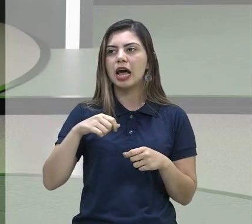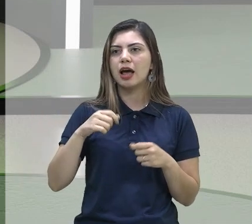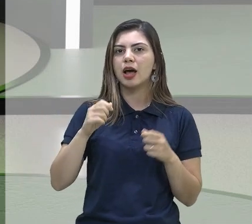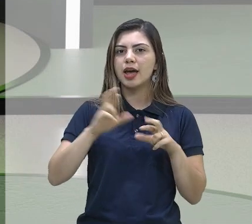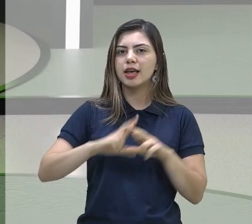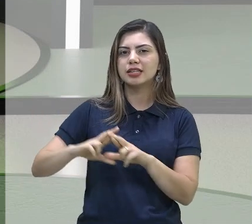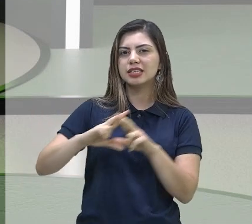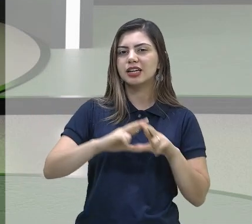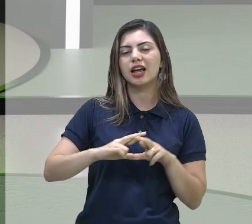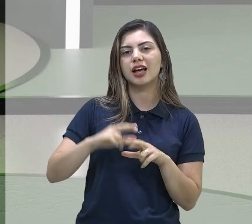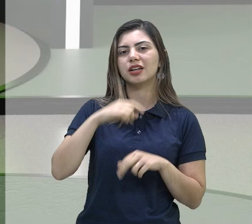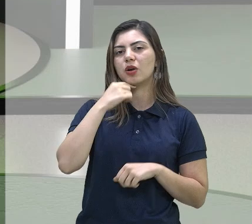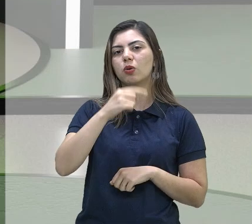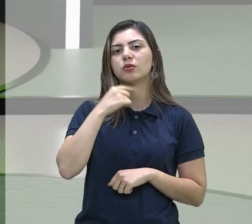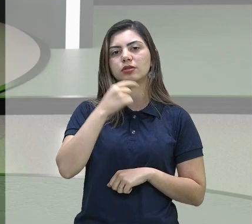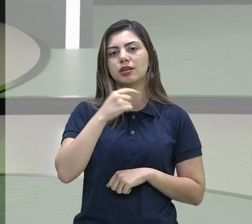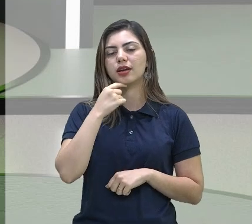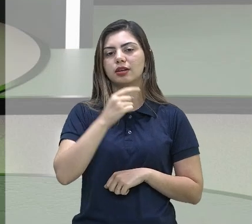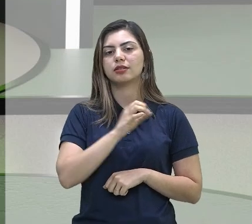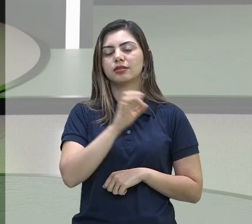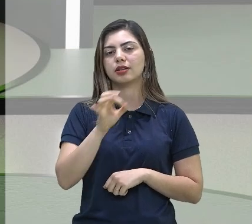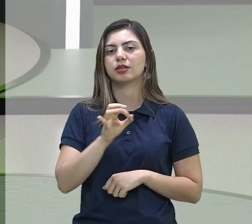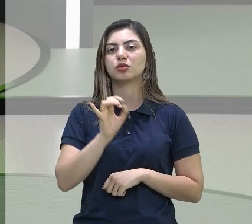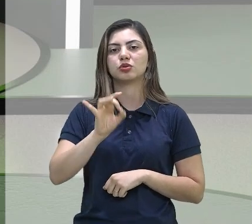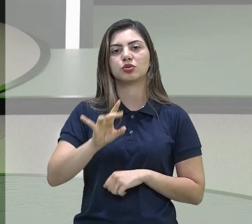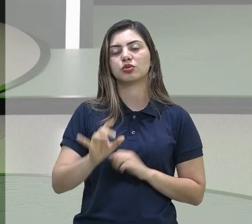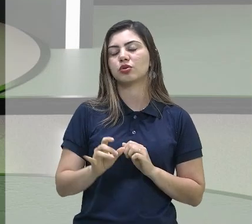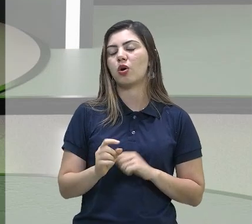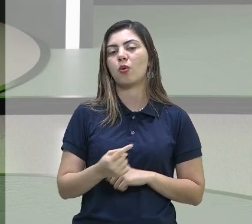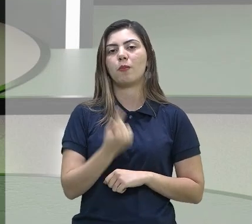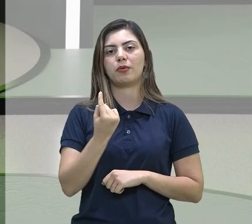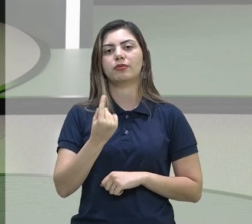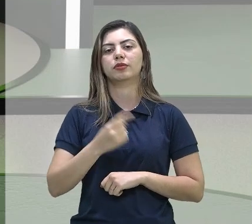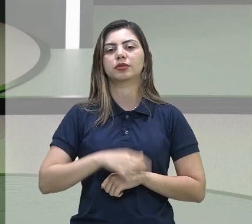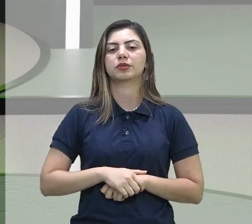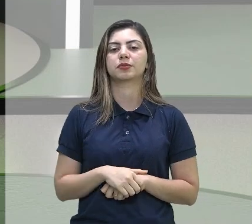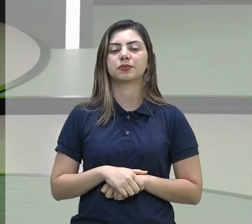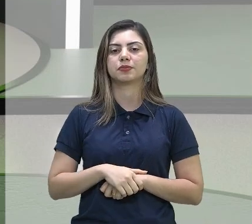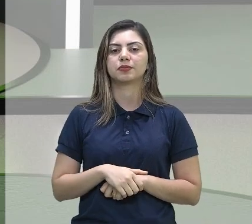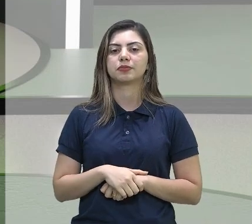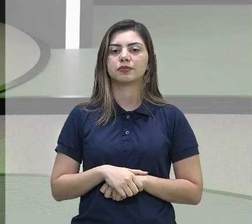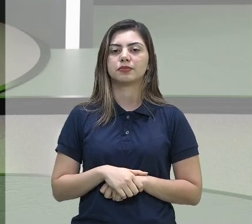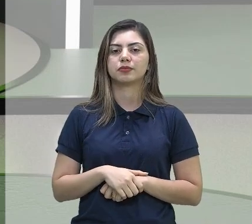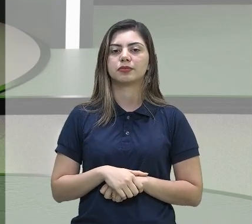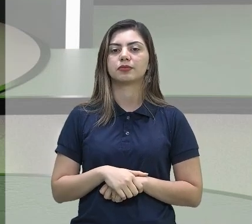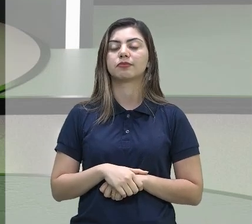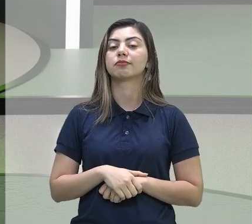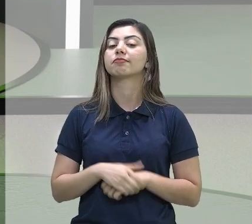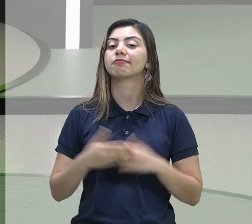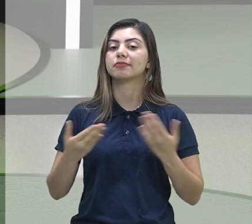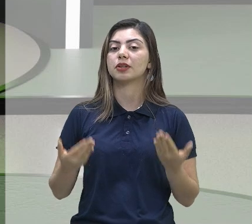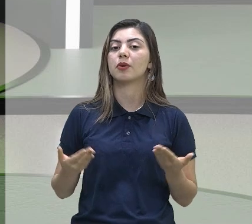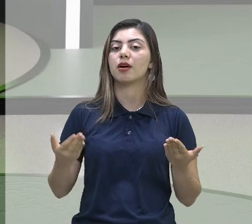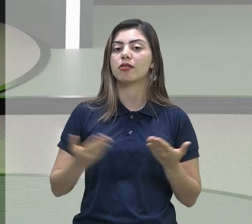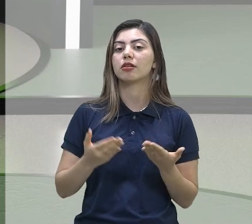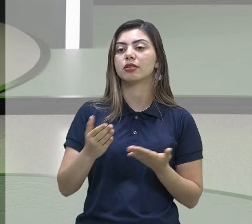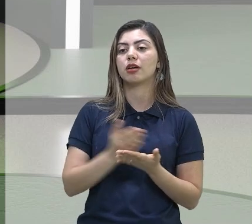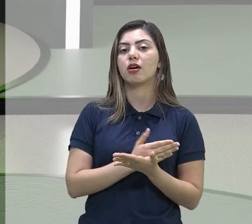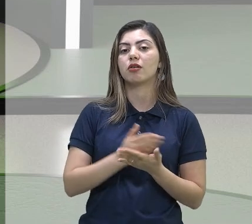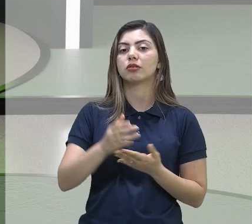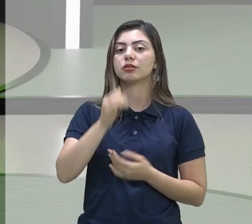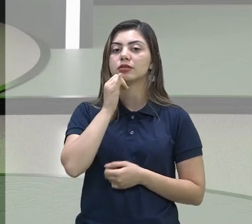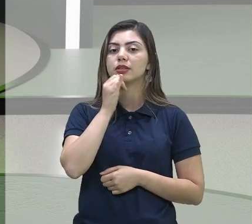nem modelados, ok? Aqui nós temos exemplo